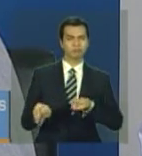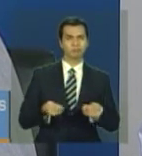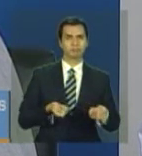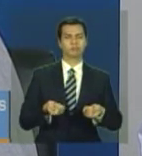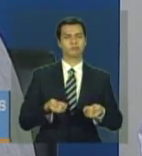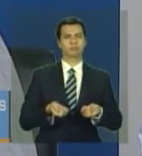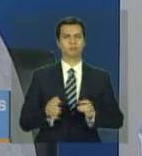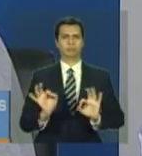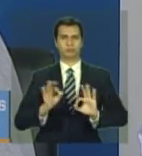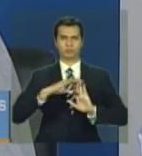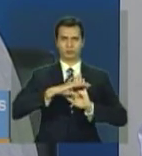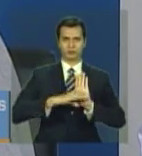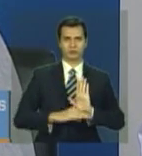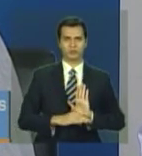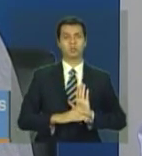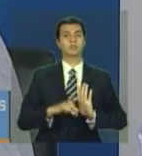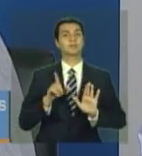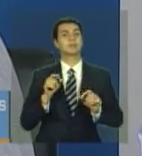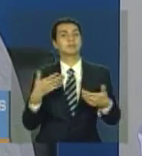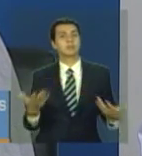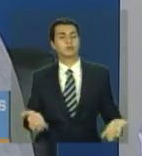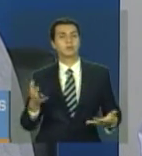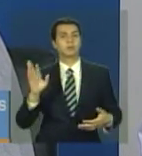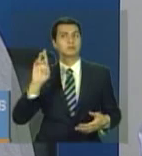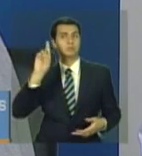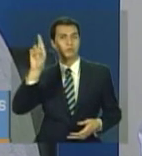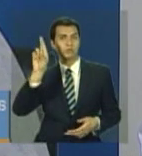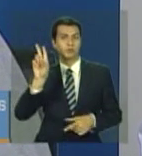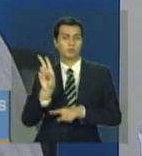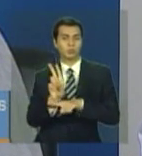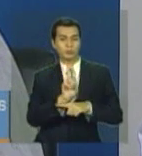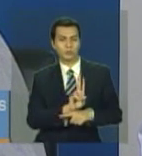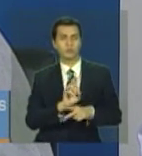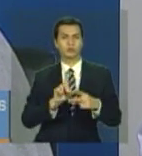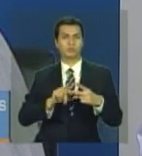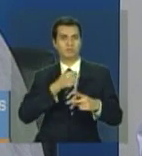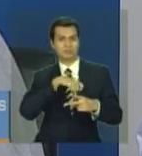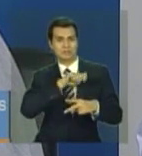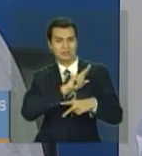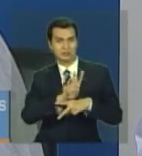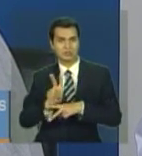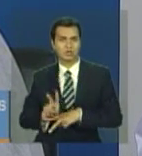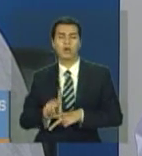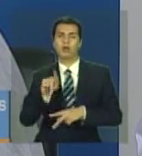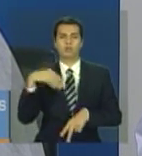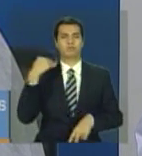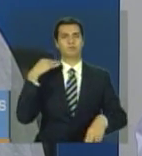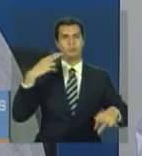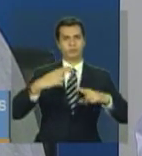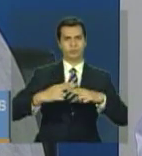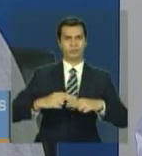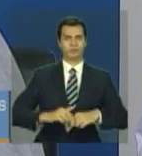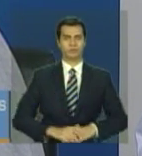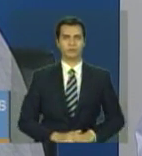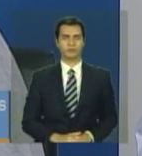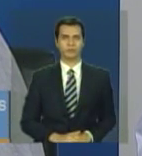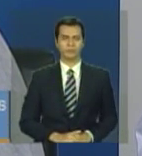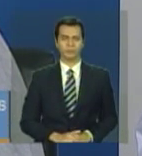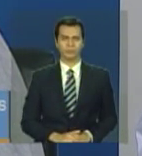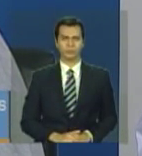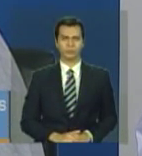quem acompanha, quem fiscaliza, quem repassa os recursos é a Caixa. Né? O MDS está financiado. Ele é